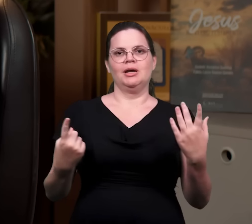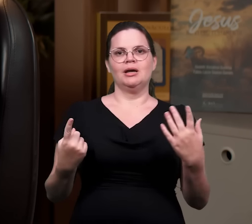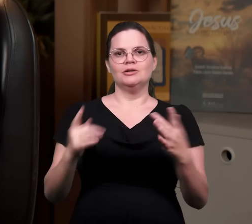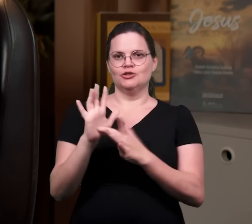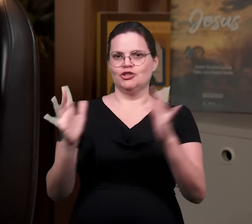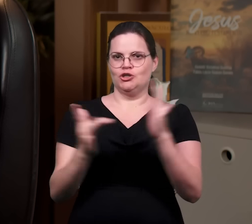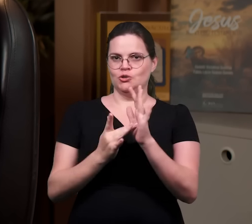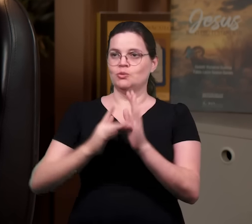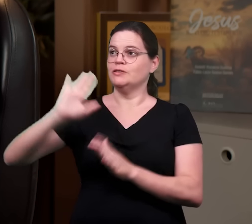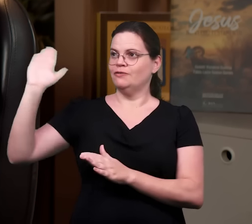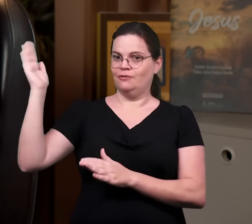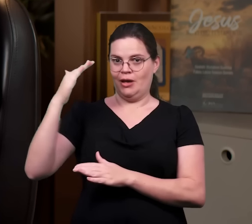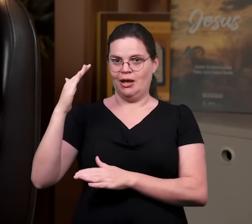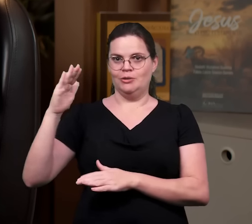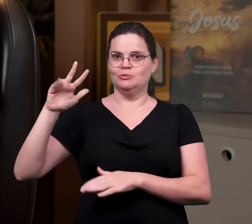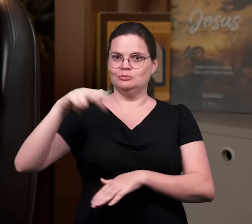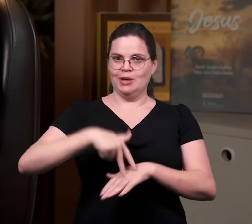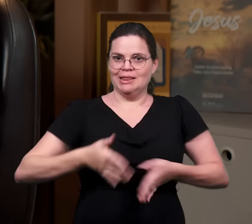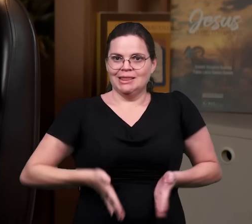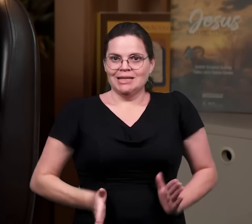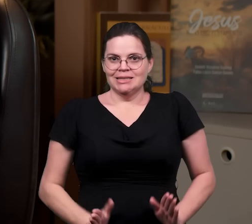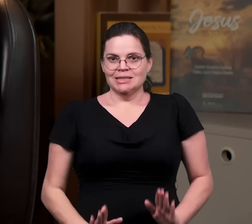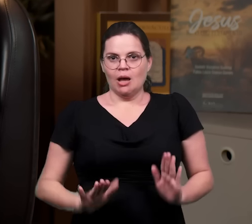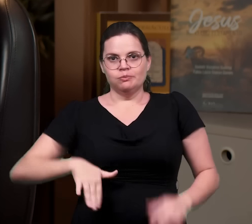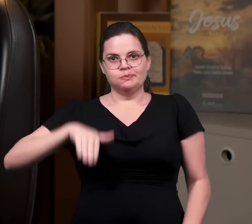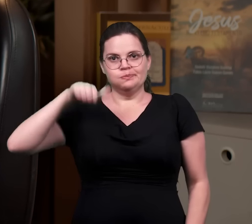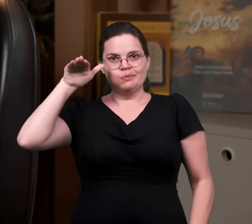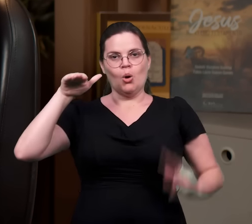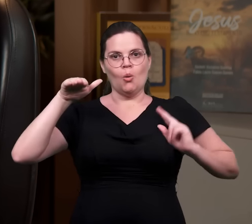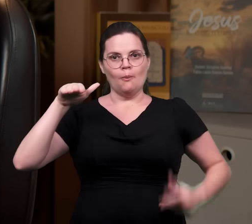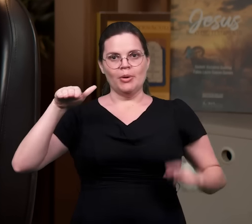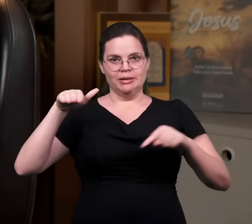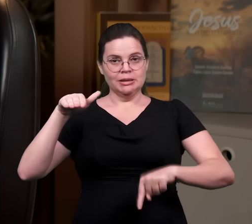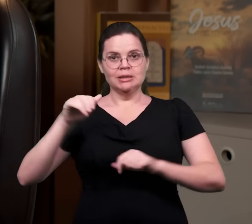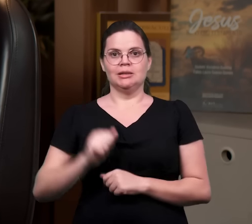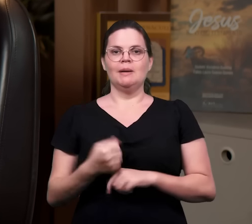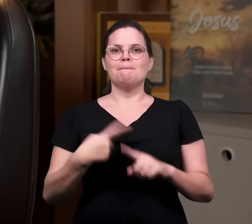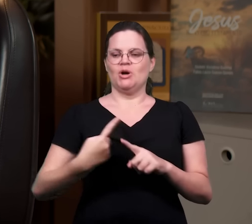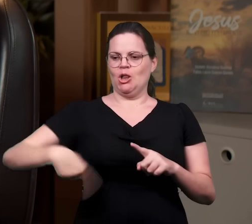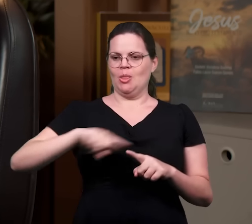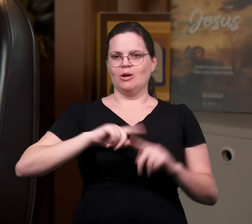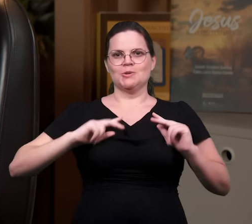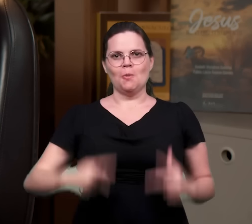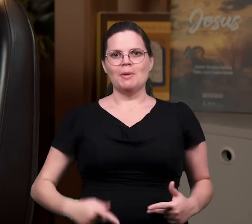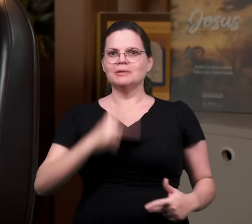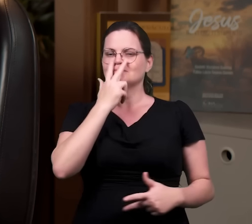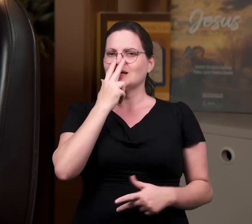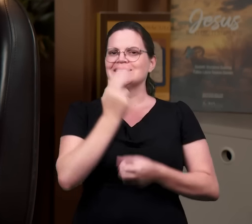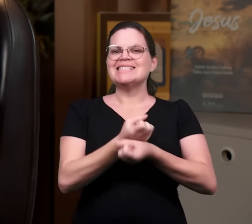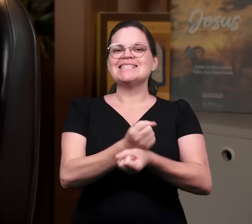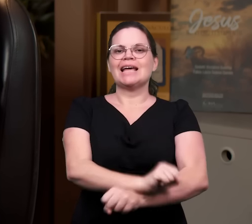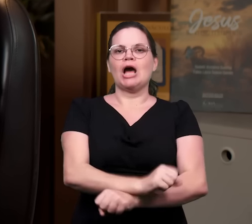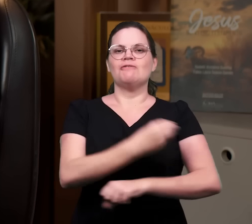veio, ele interviu na vida do homem, porque o homem estava sendo escravo, né? Assim como Moisés,